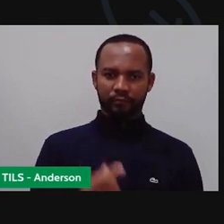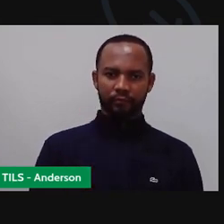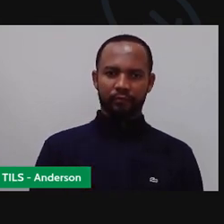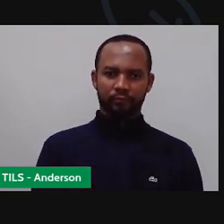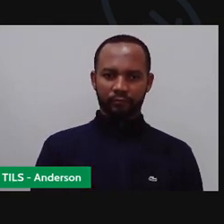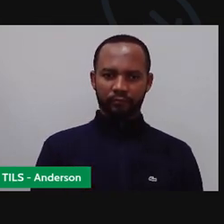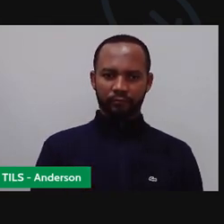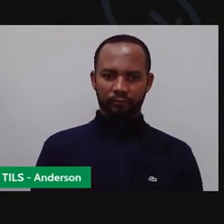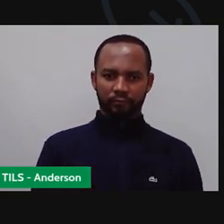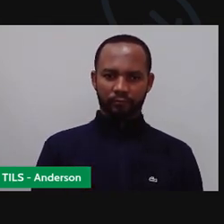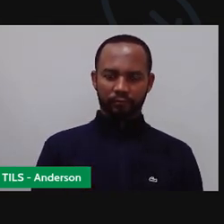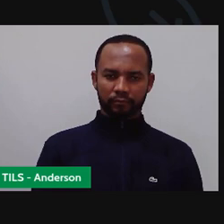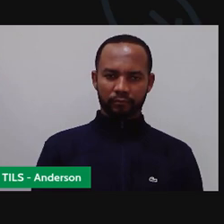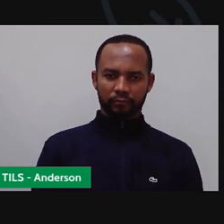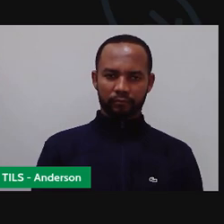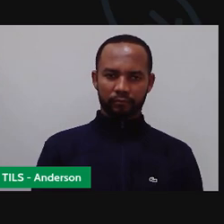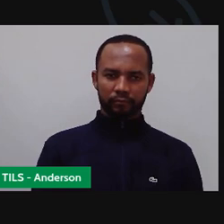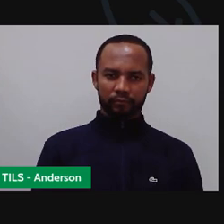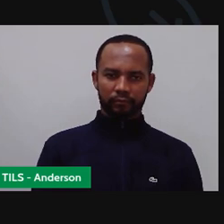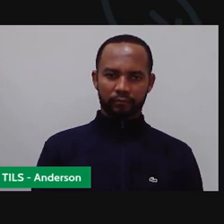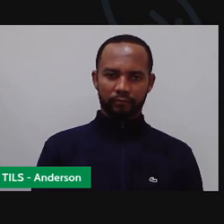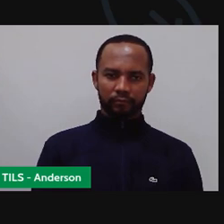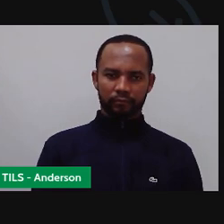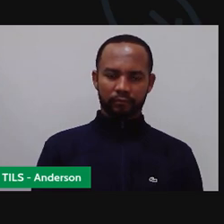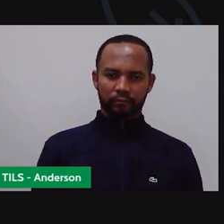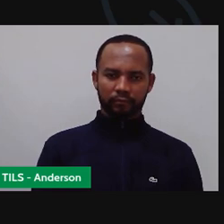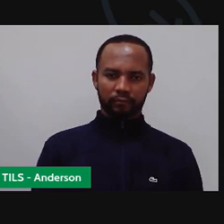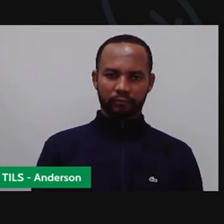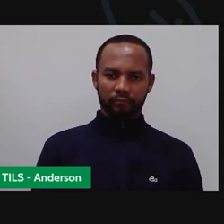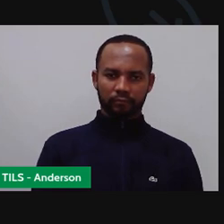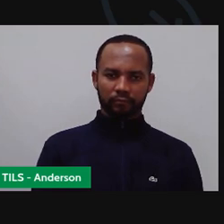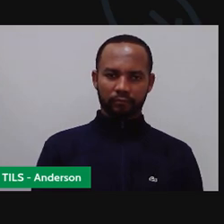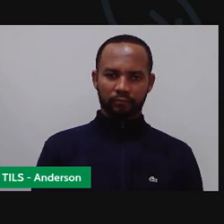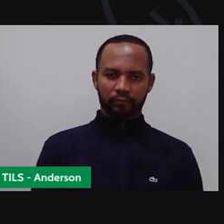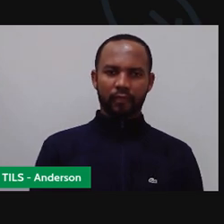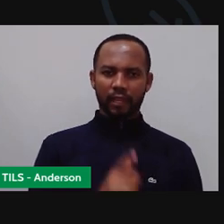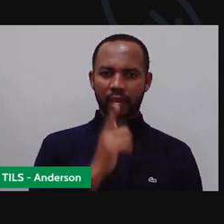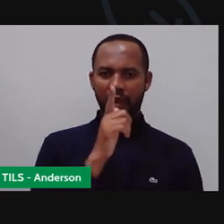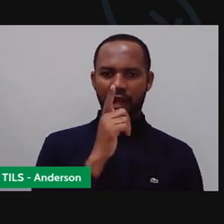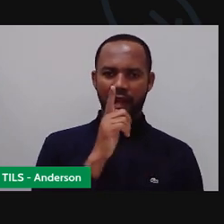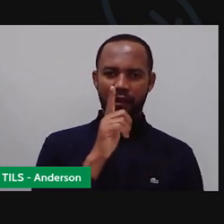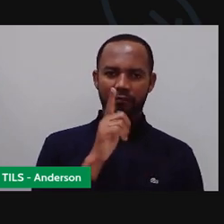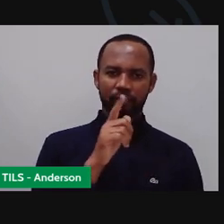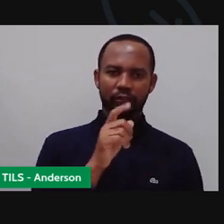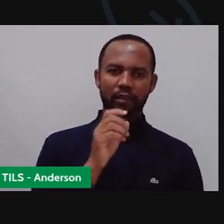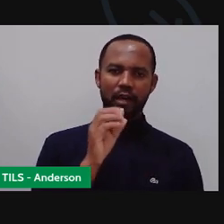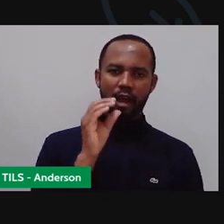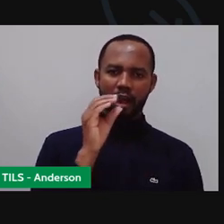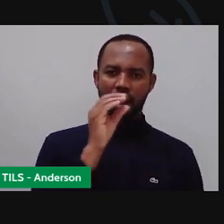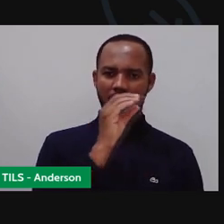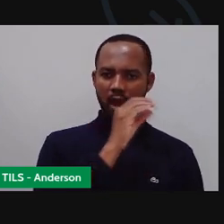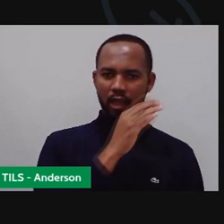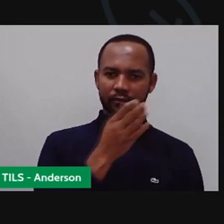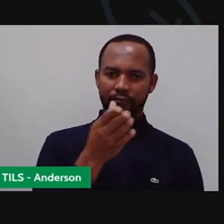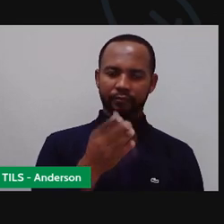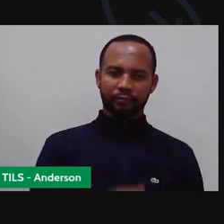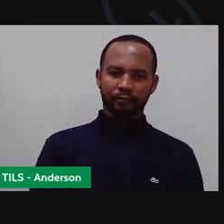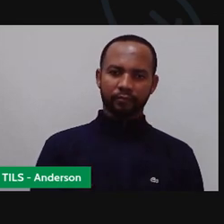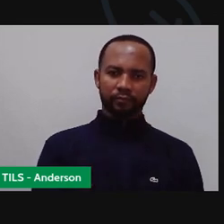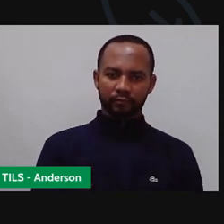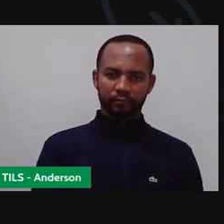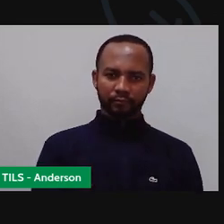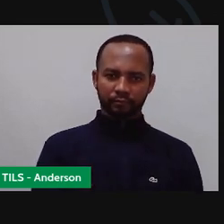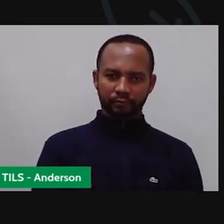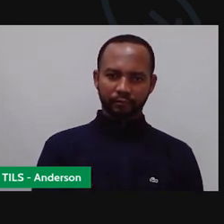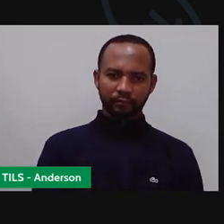medição, já tá aqui, a água tá quente, tá? Pede ajuda de um adulto para isso aqui, e aí ele diz um outro